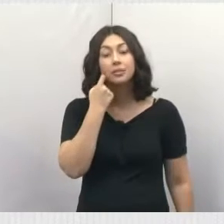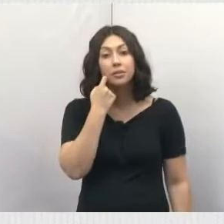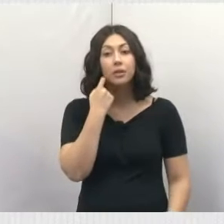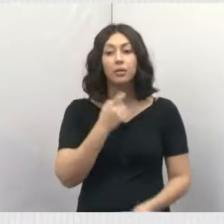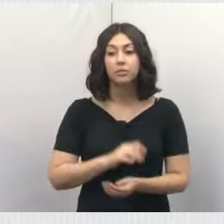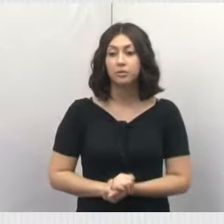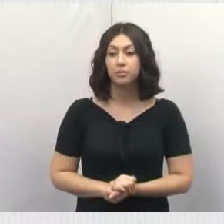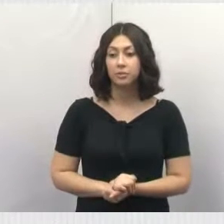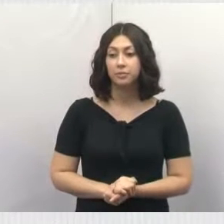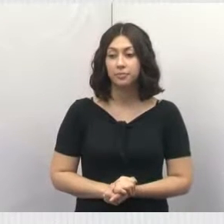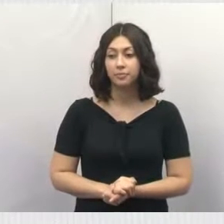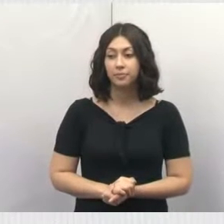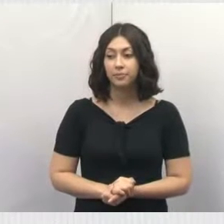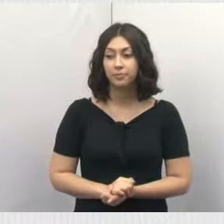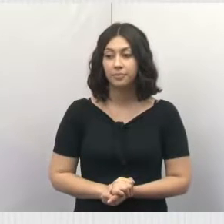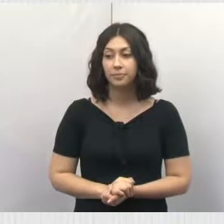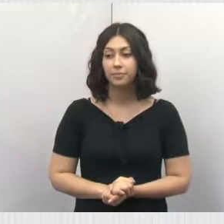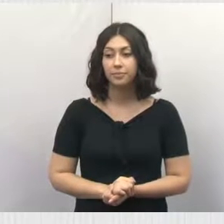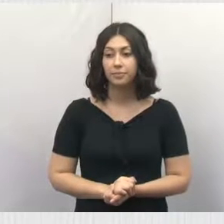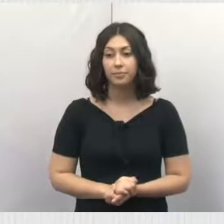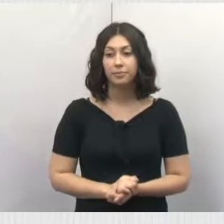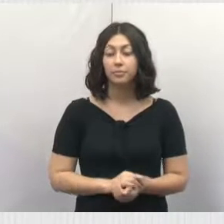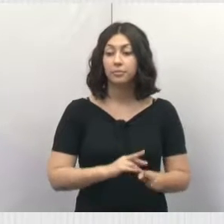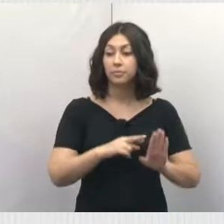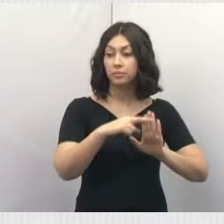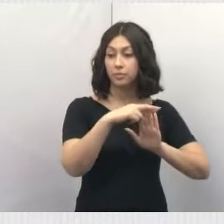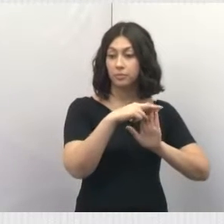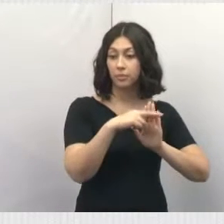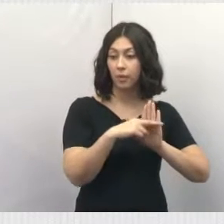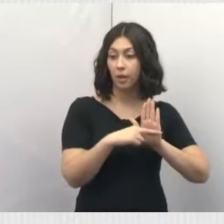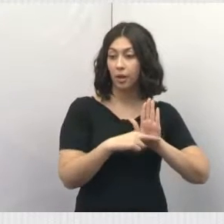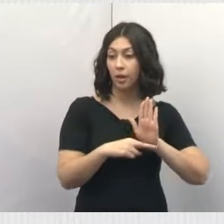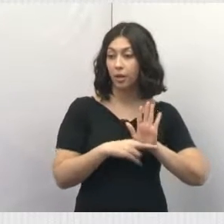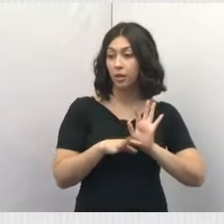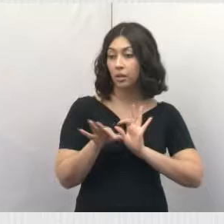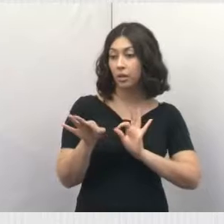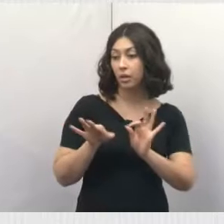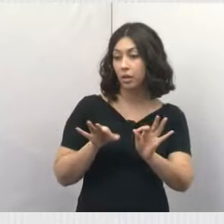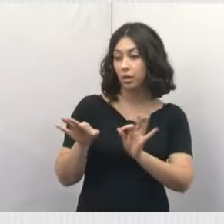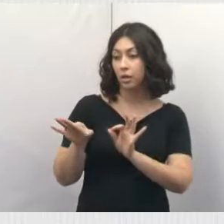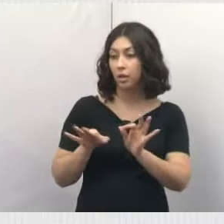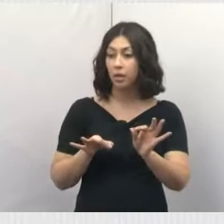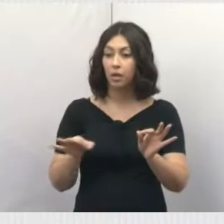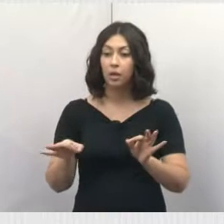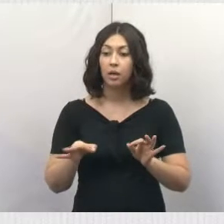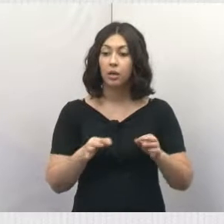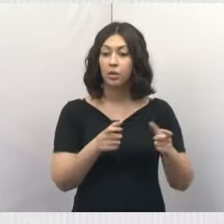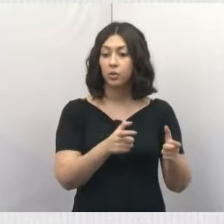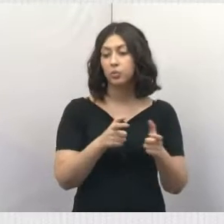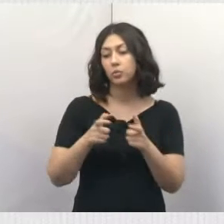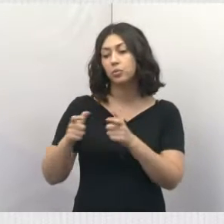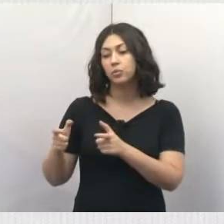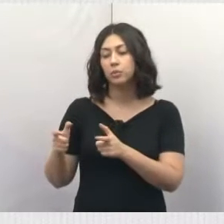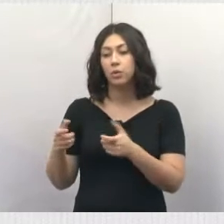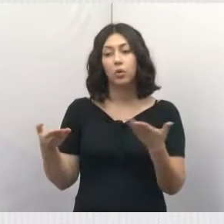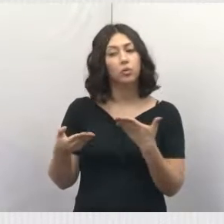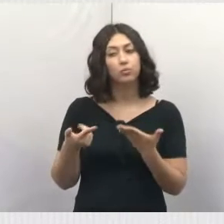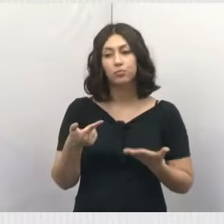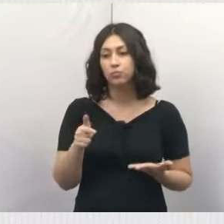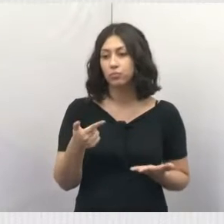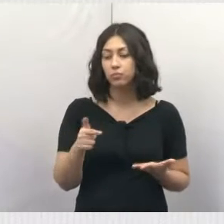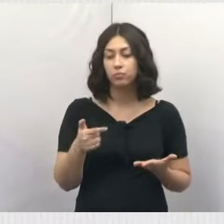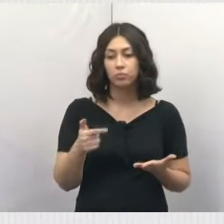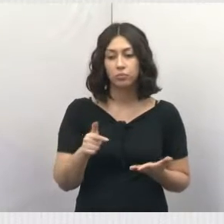horas. Previsão regimental para a criação de frentes parlamentares, situação que não existe hoje no